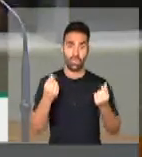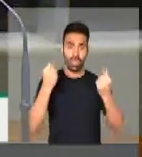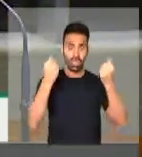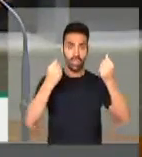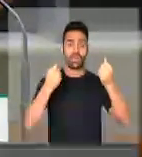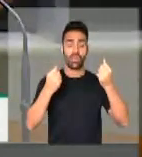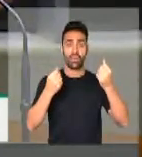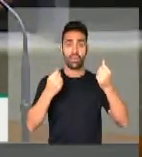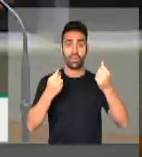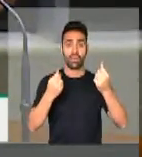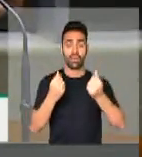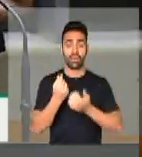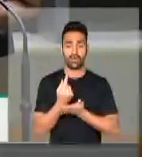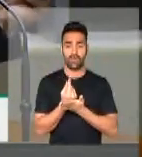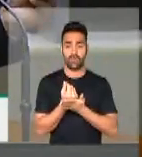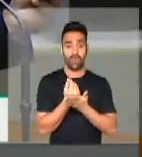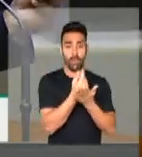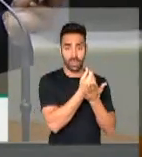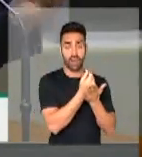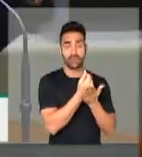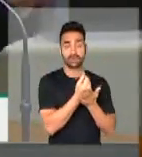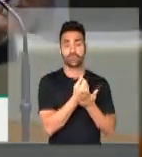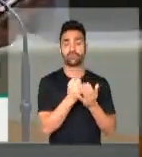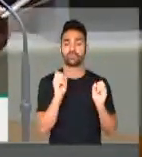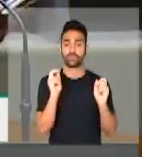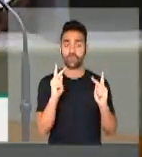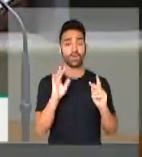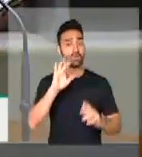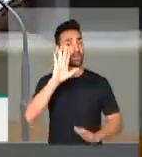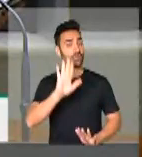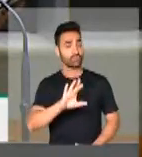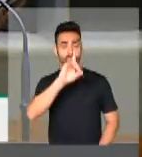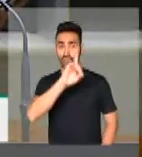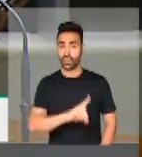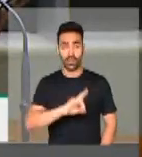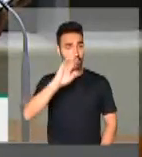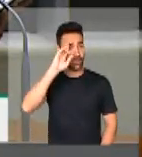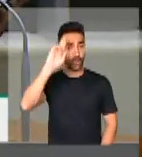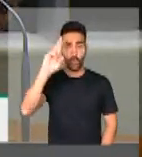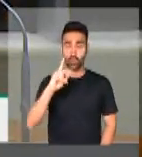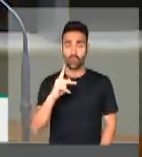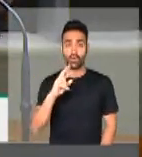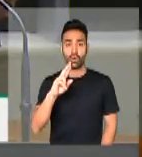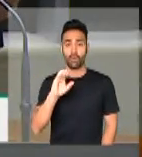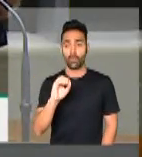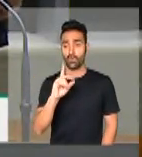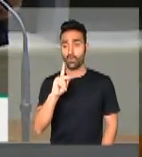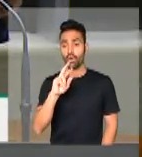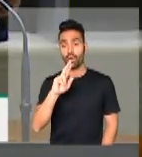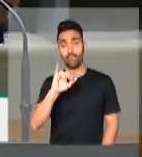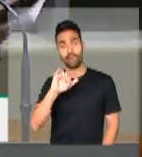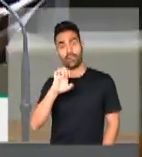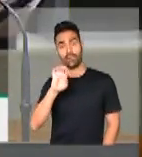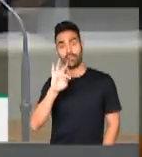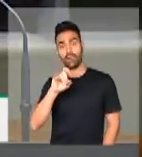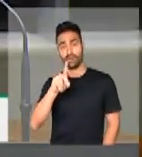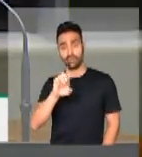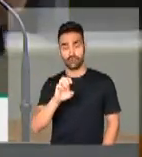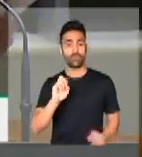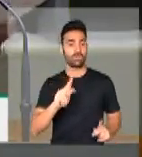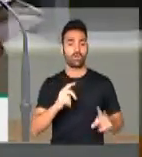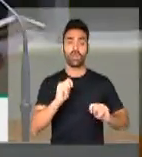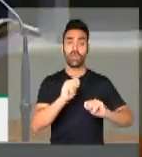princípio constitucional o direito à propriedade. É princípio que a